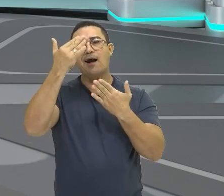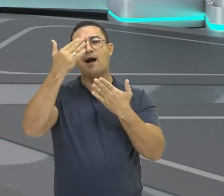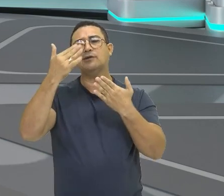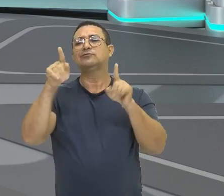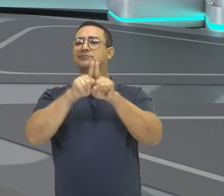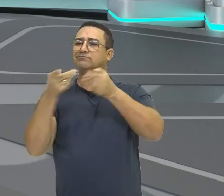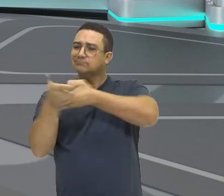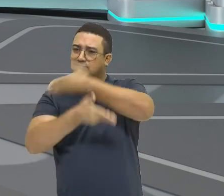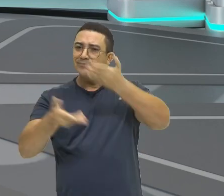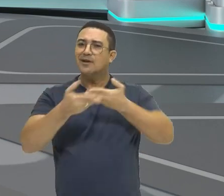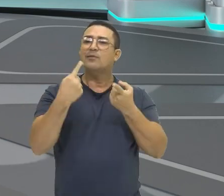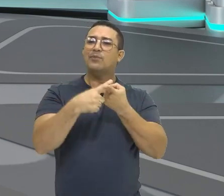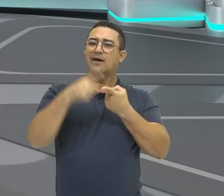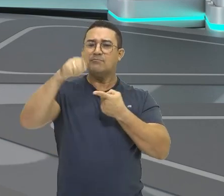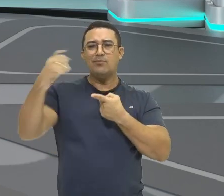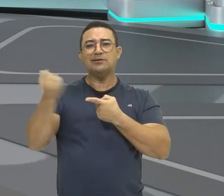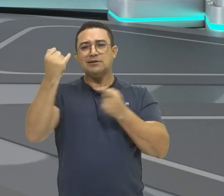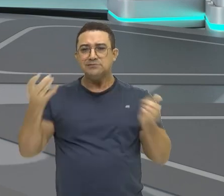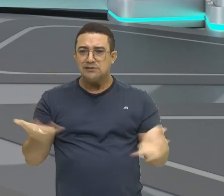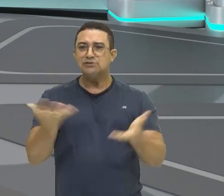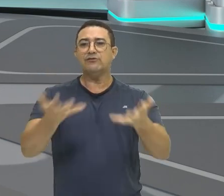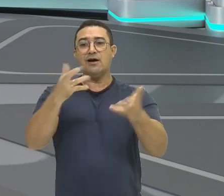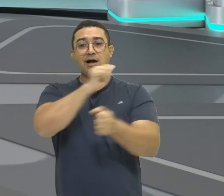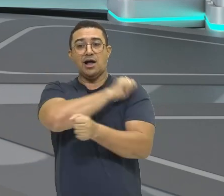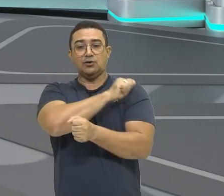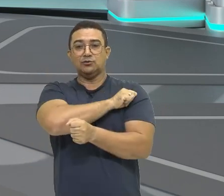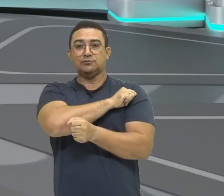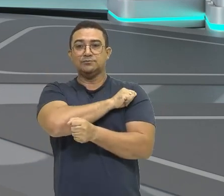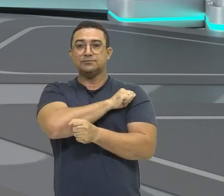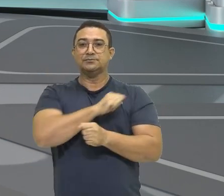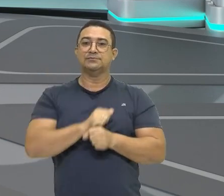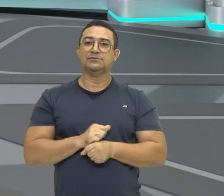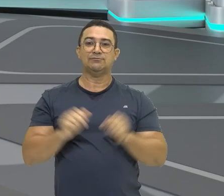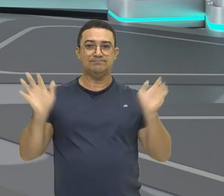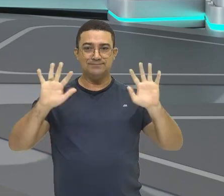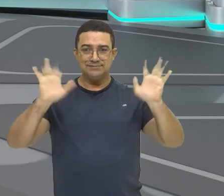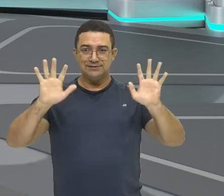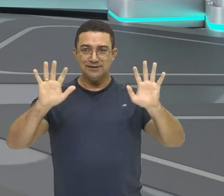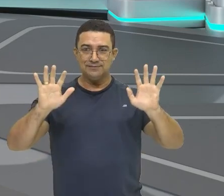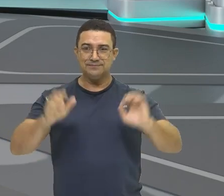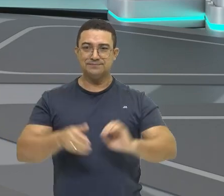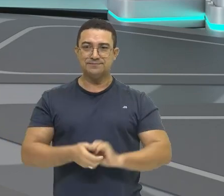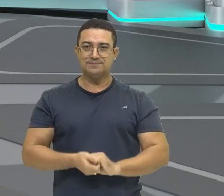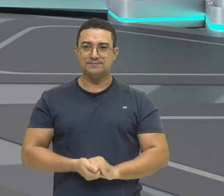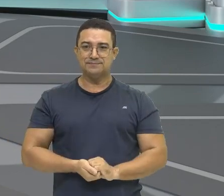vocês, pelo incentivo aos nossos alunos. E contamos com vocês amanhã. Tchau, tchau, gente.